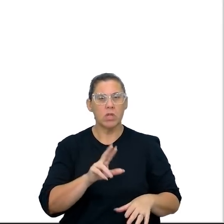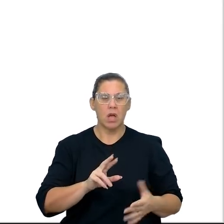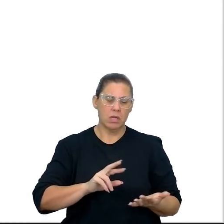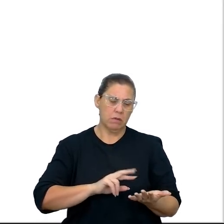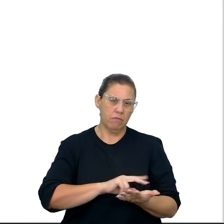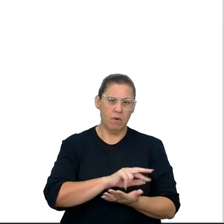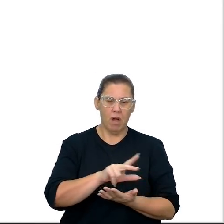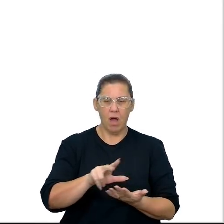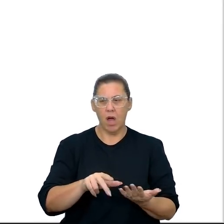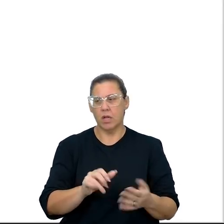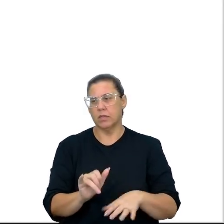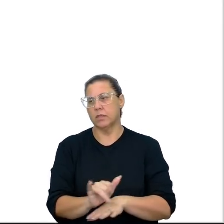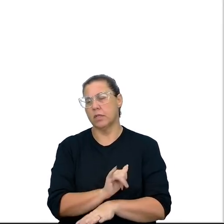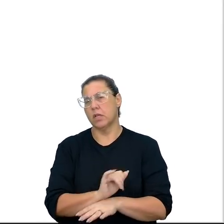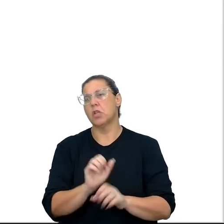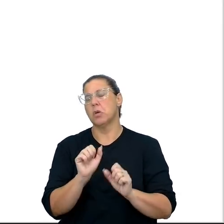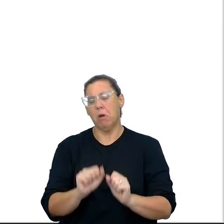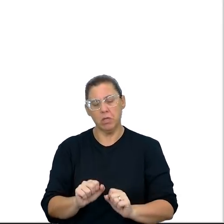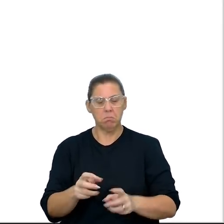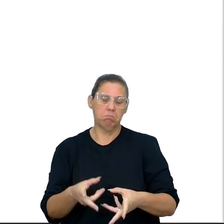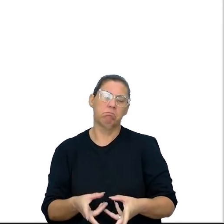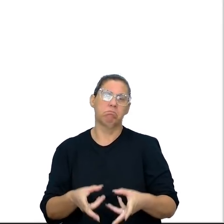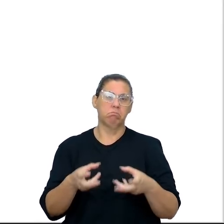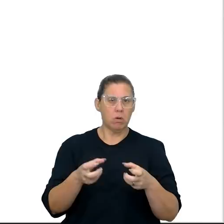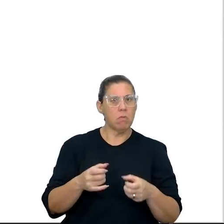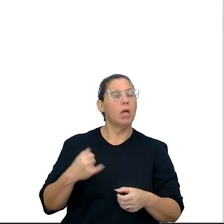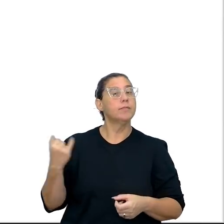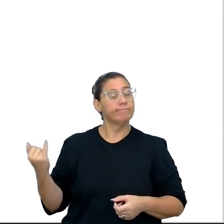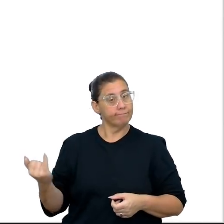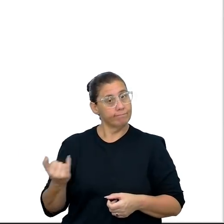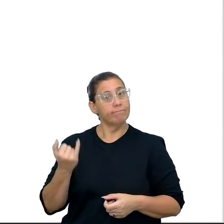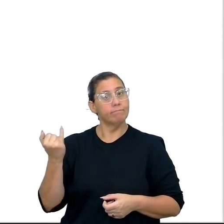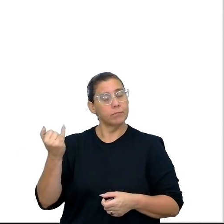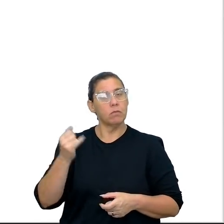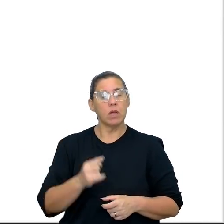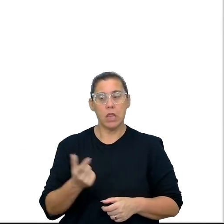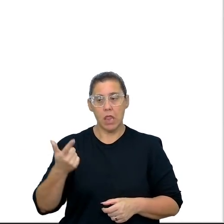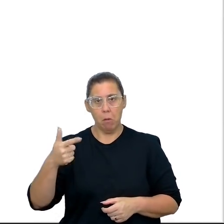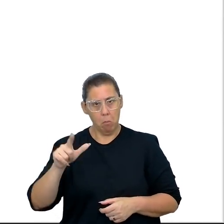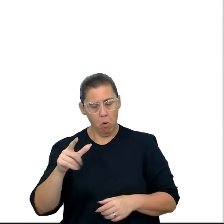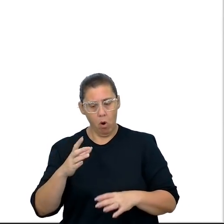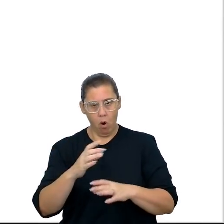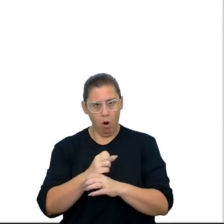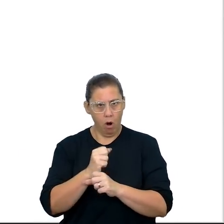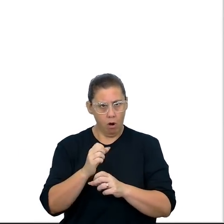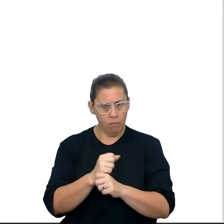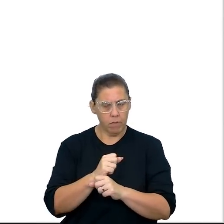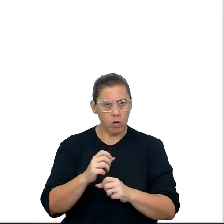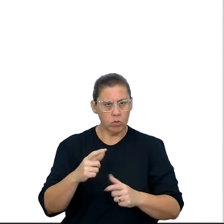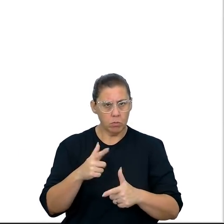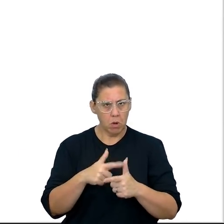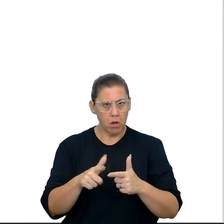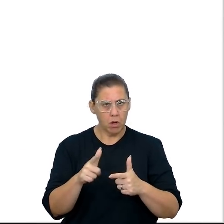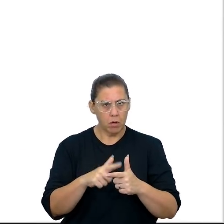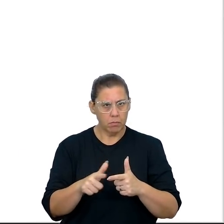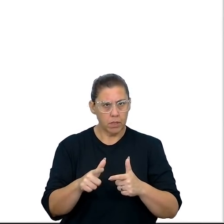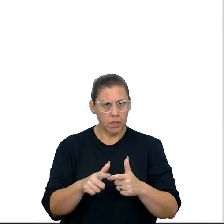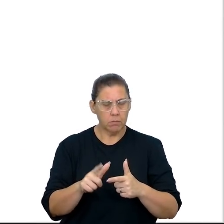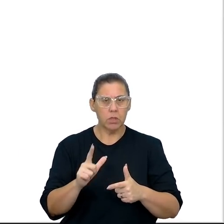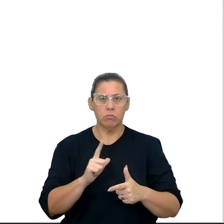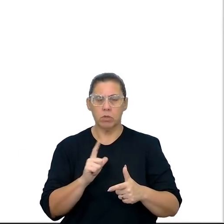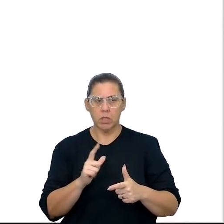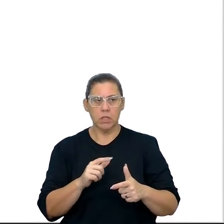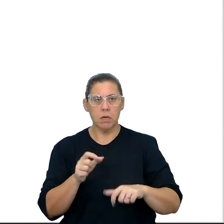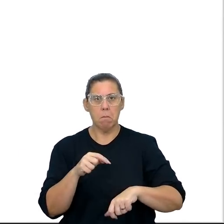várias estratégias que elas podem ser variadas, e é muito importante que após eles resolverem esses problemas, né, que tenha